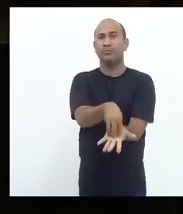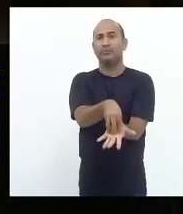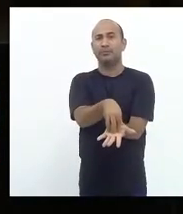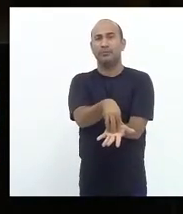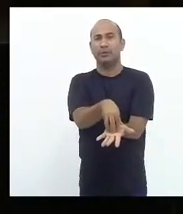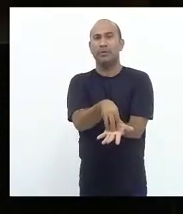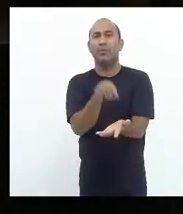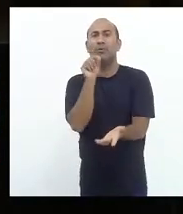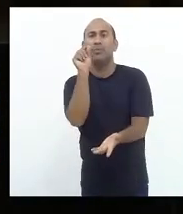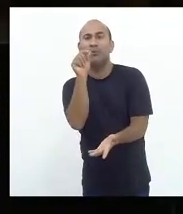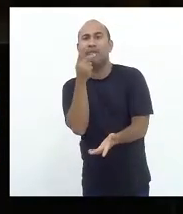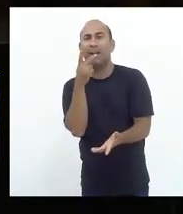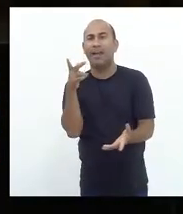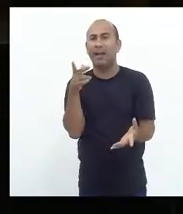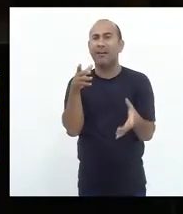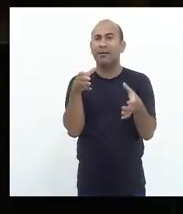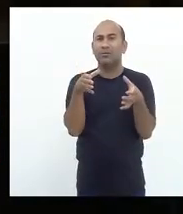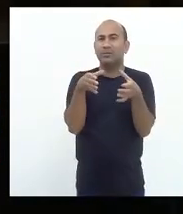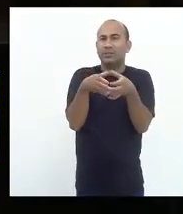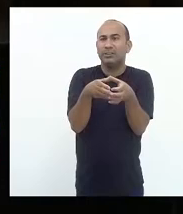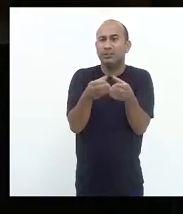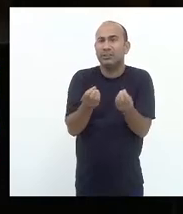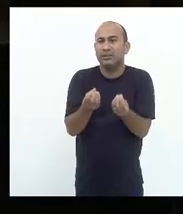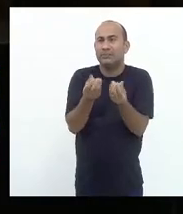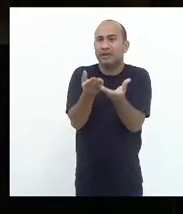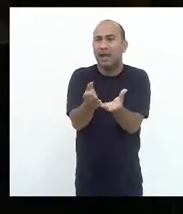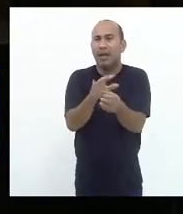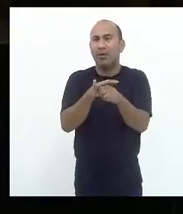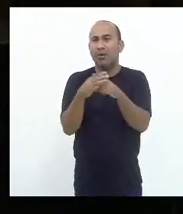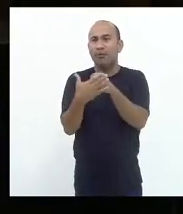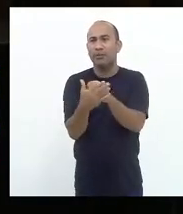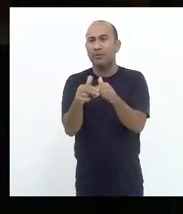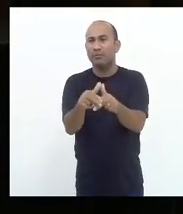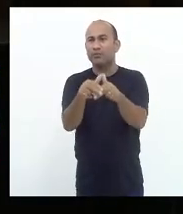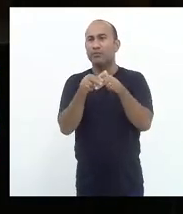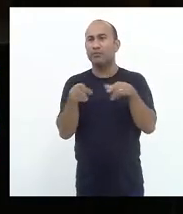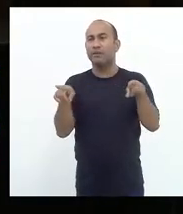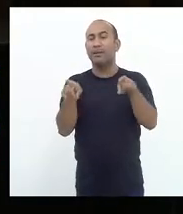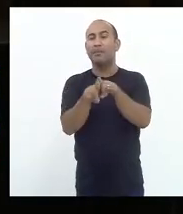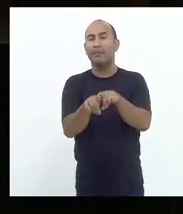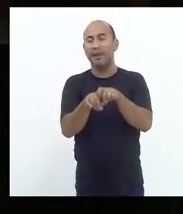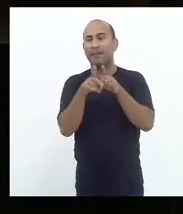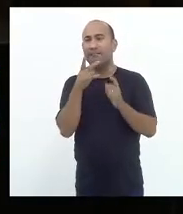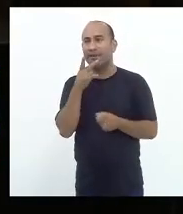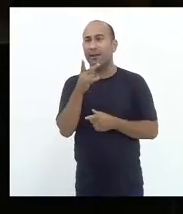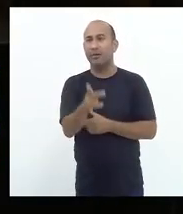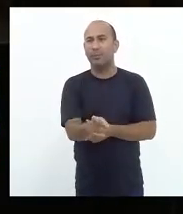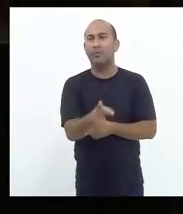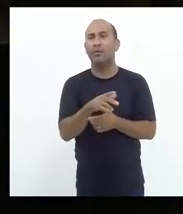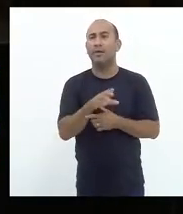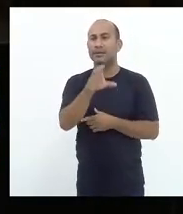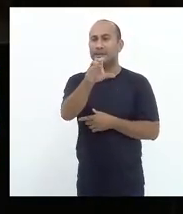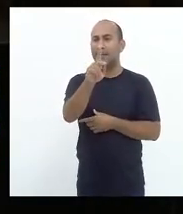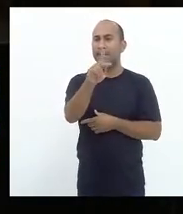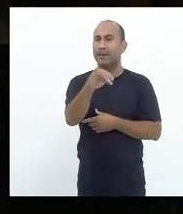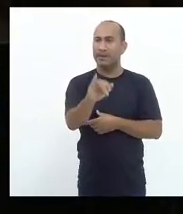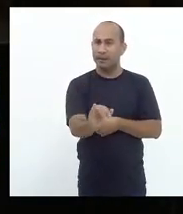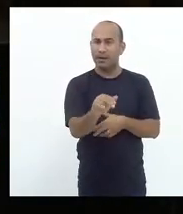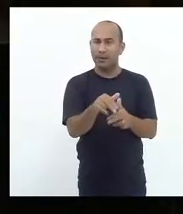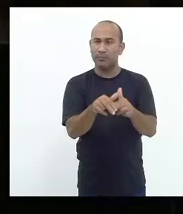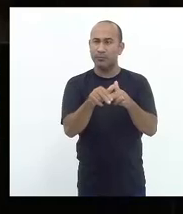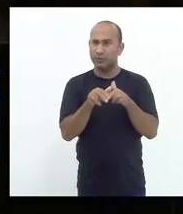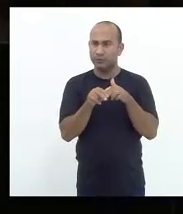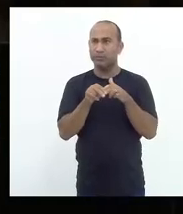o kit Covid, dado ali, como revelou também a CPI da Covid, pela